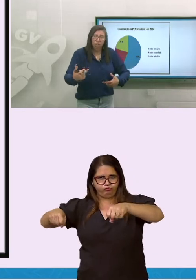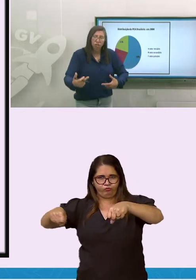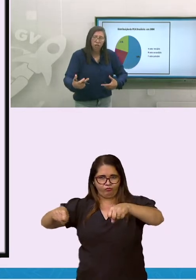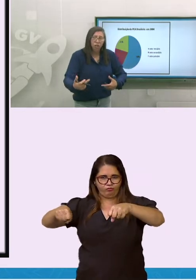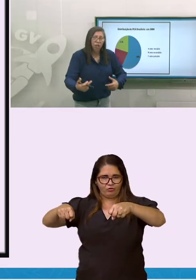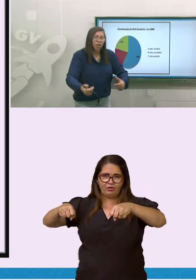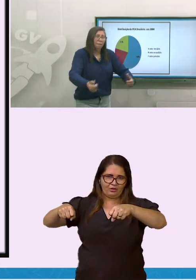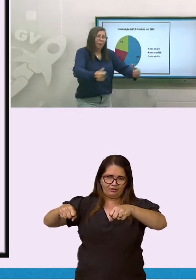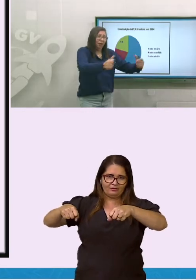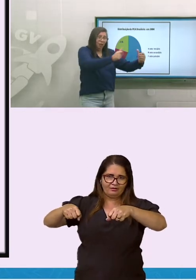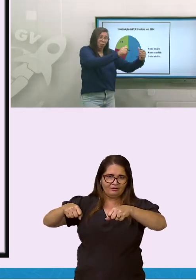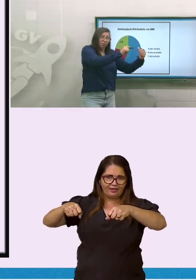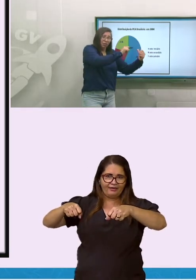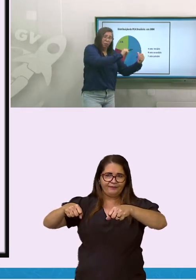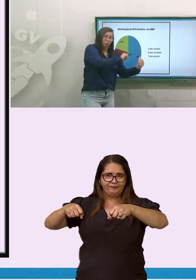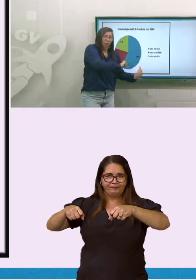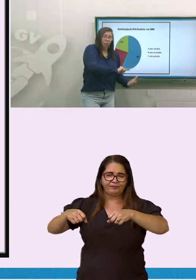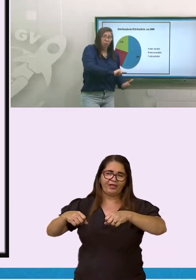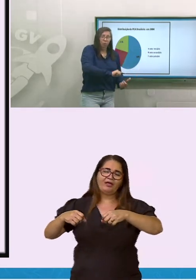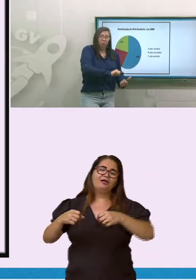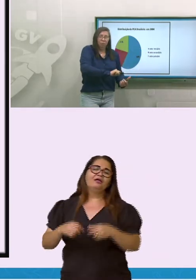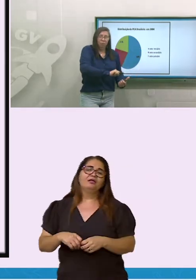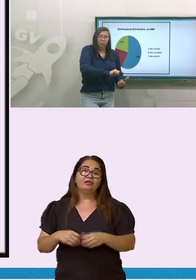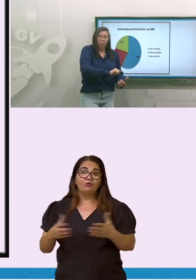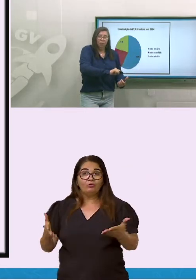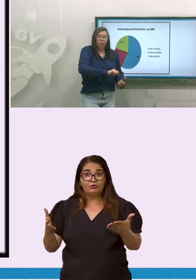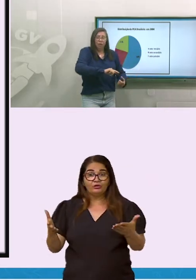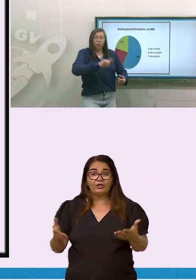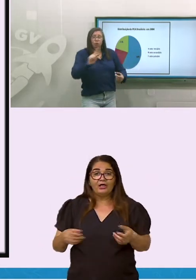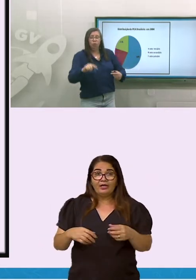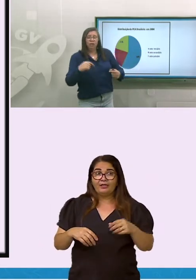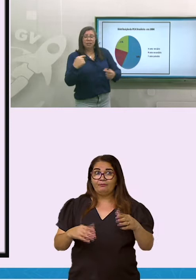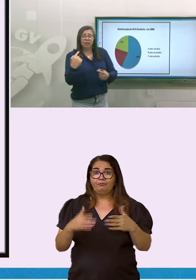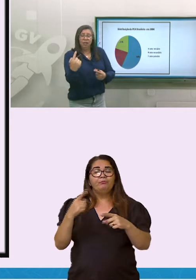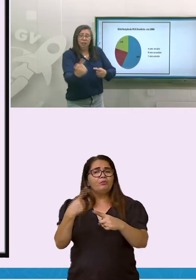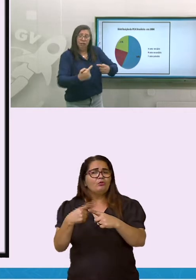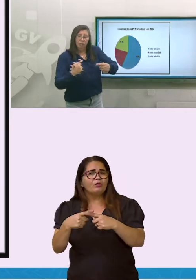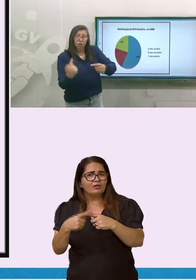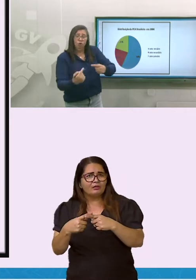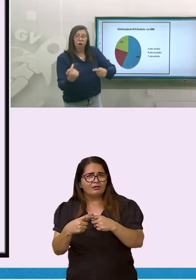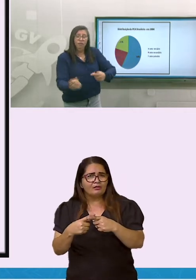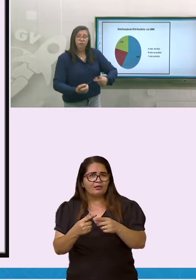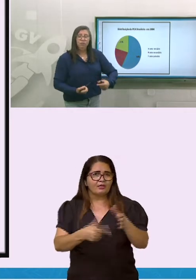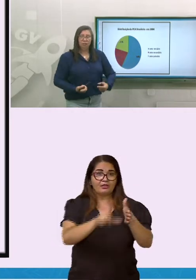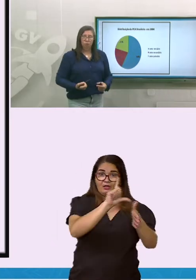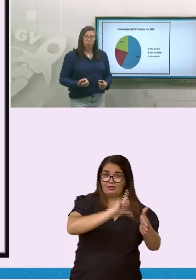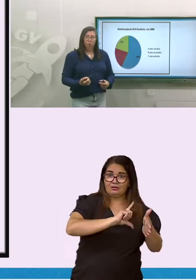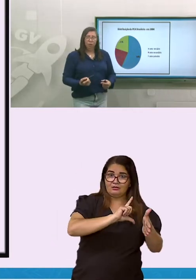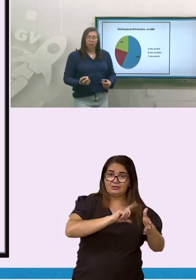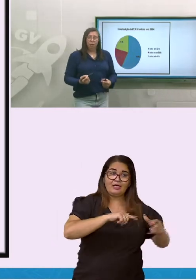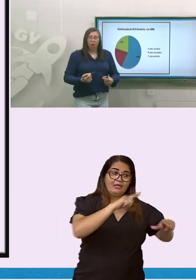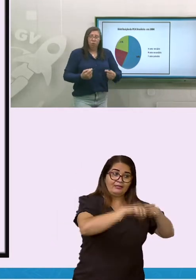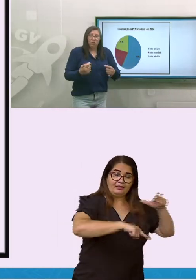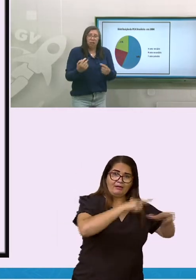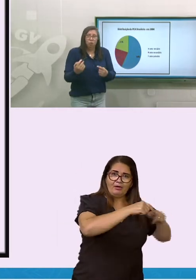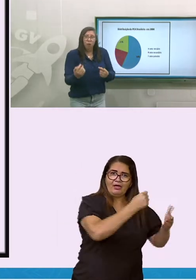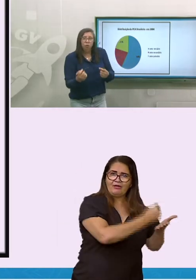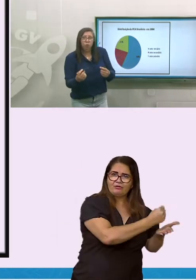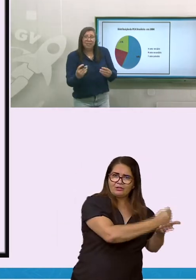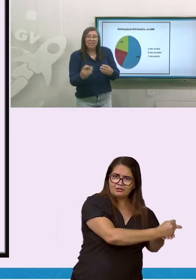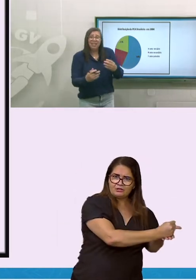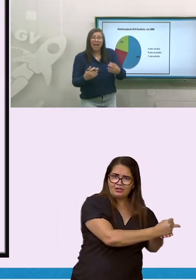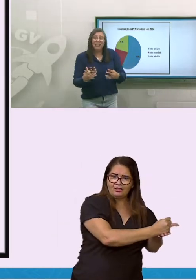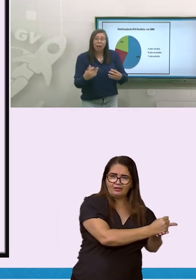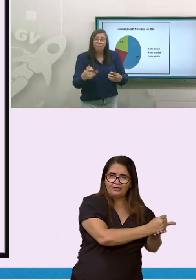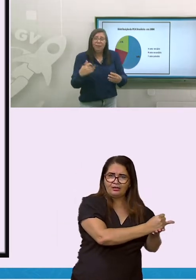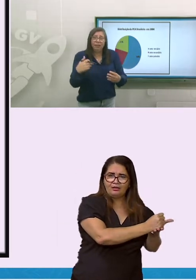muita gente que perdeu o seu emprego e entrou nessa nova função. É o ser